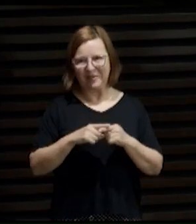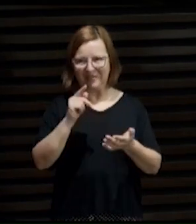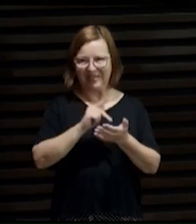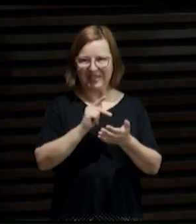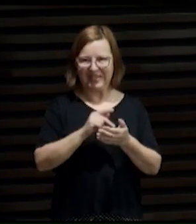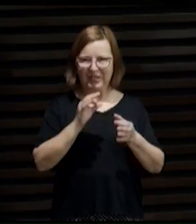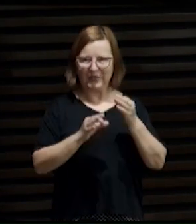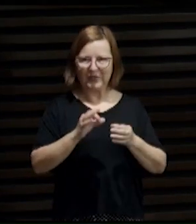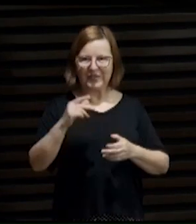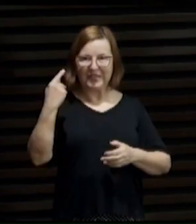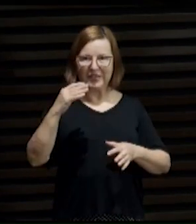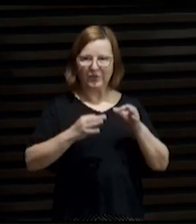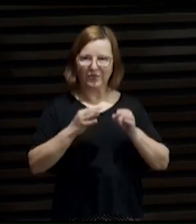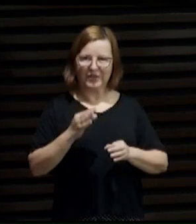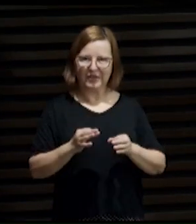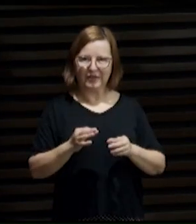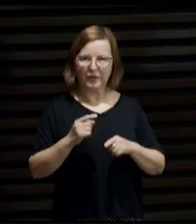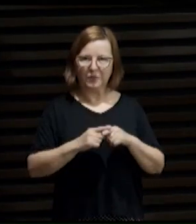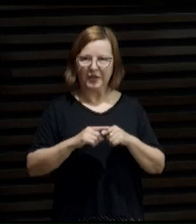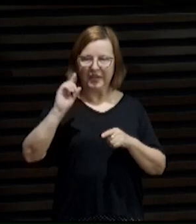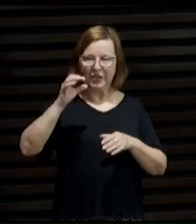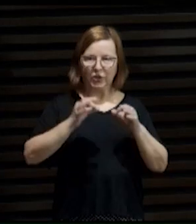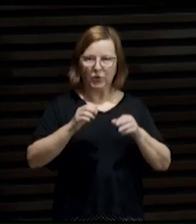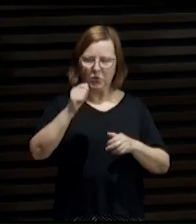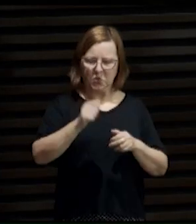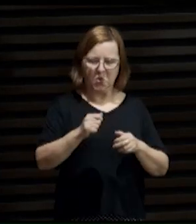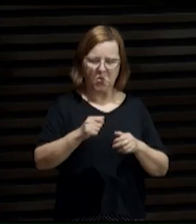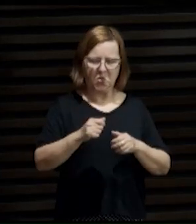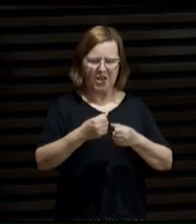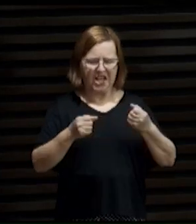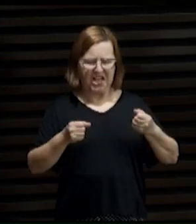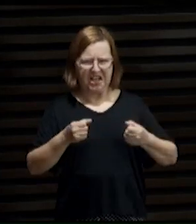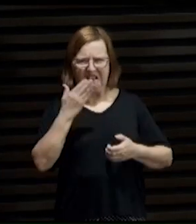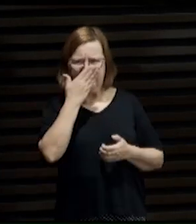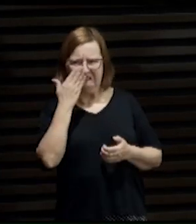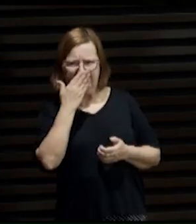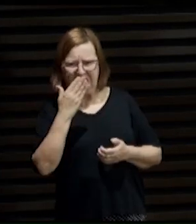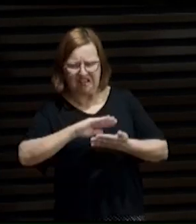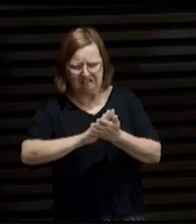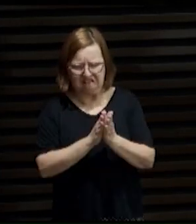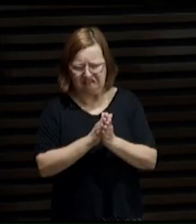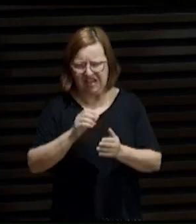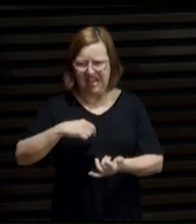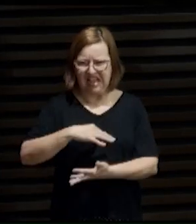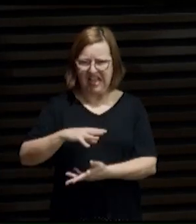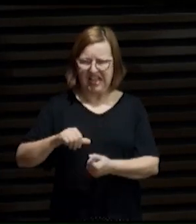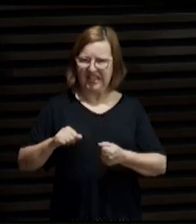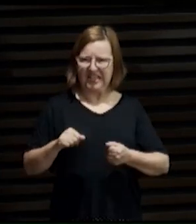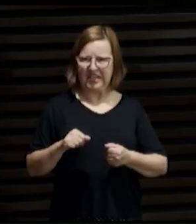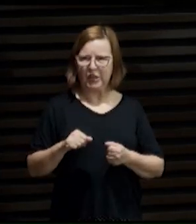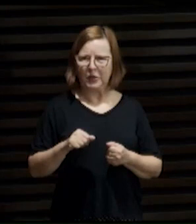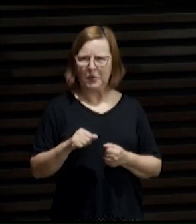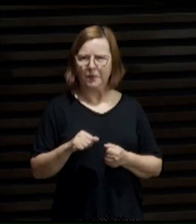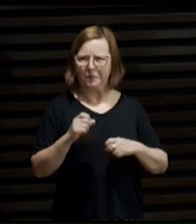e justos são os seus juízos, pois julgou a grande prostituta que havia corrompido a terra com sua fornicação, e das mãos